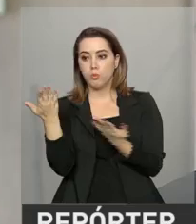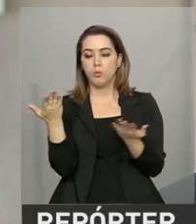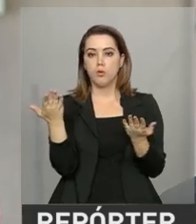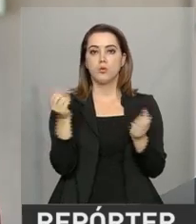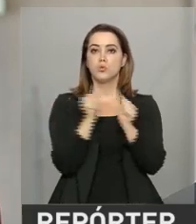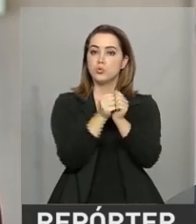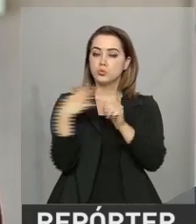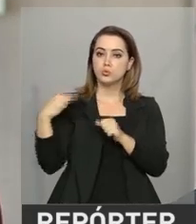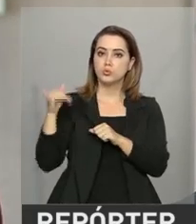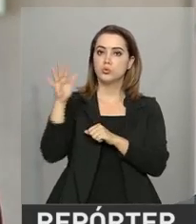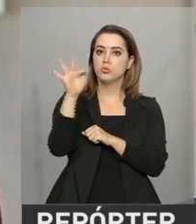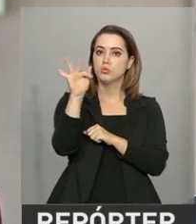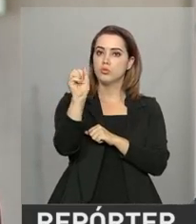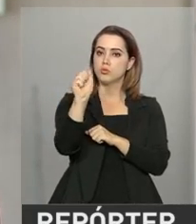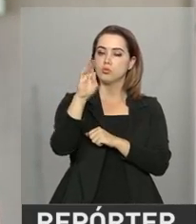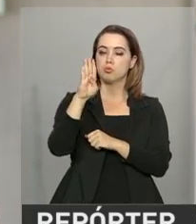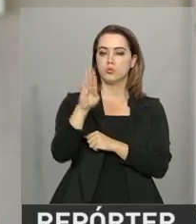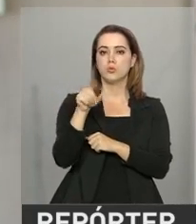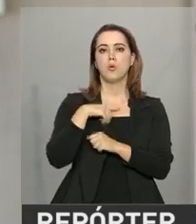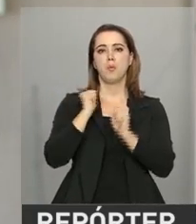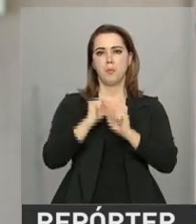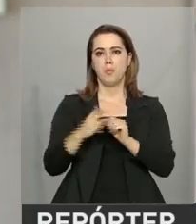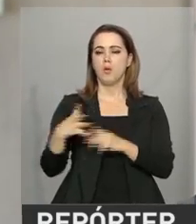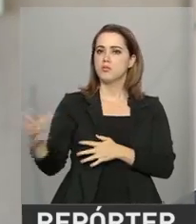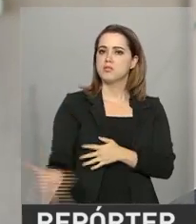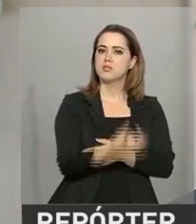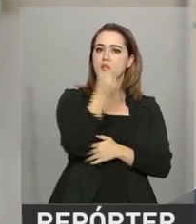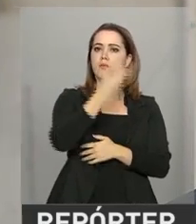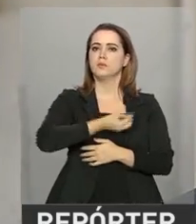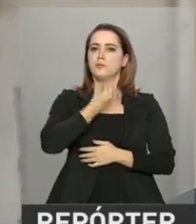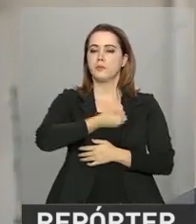junto com a FAB, poderemos salvar muito mais vidas de brasileiros com essa parceria.